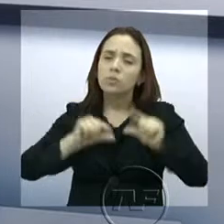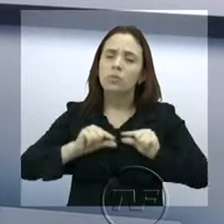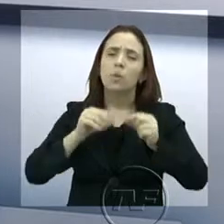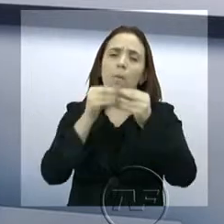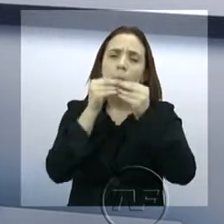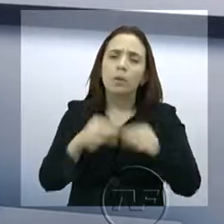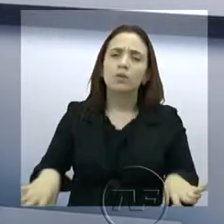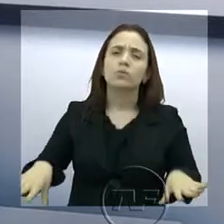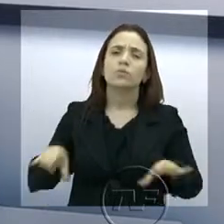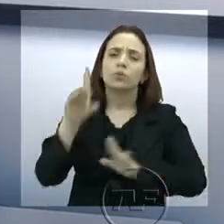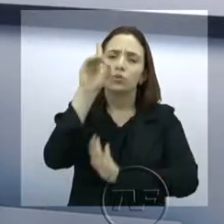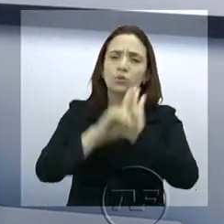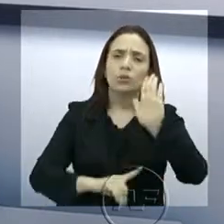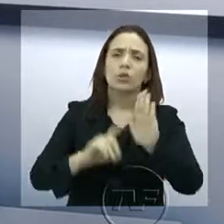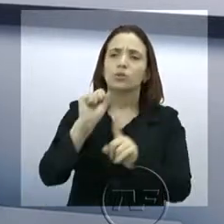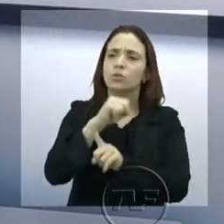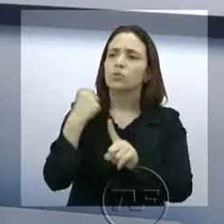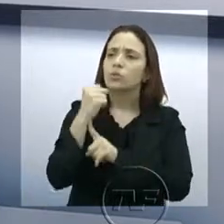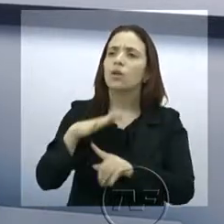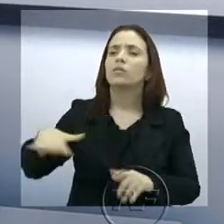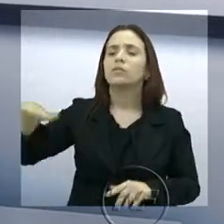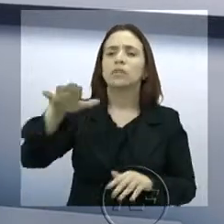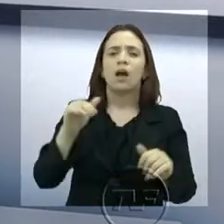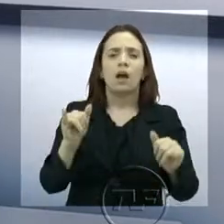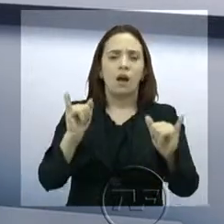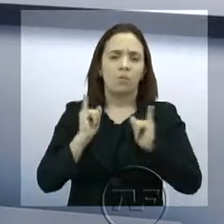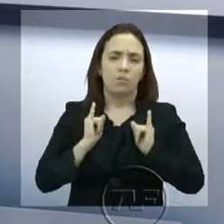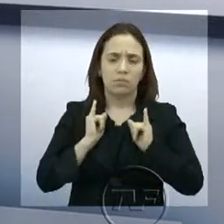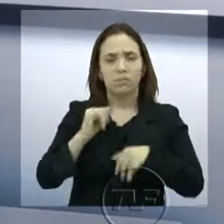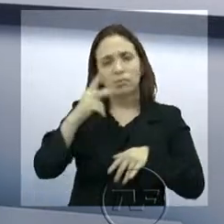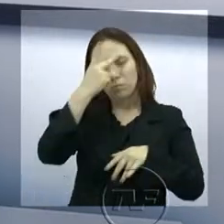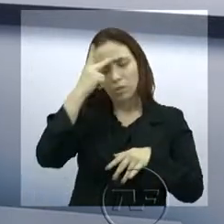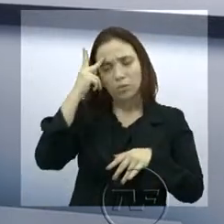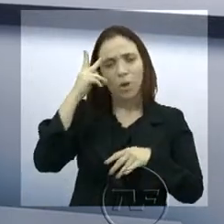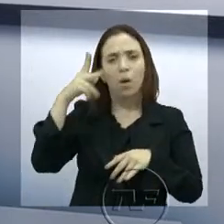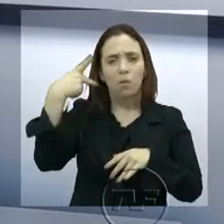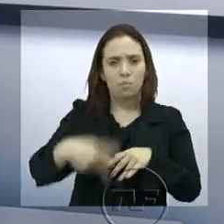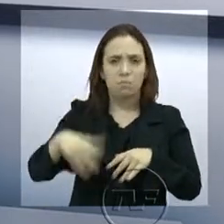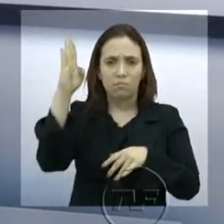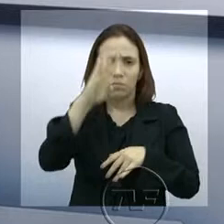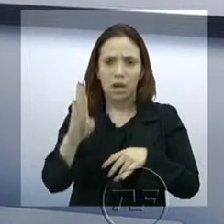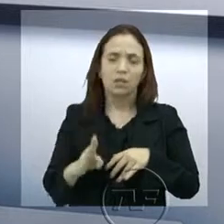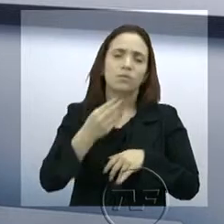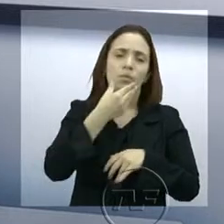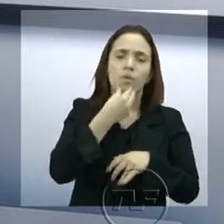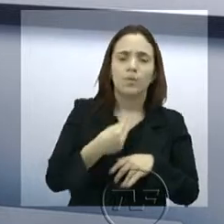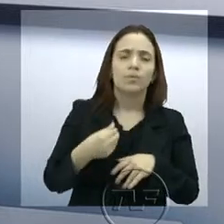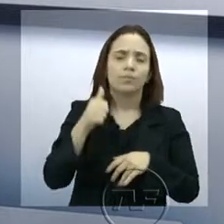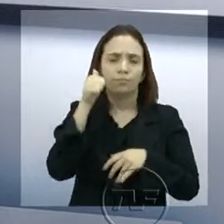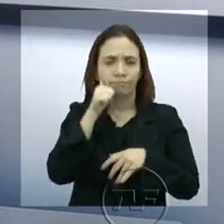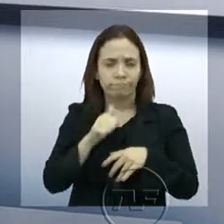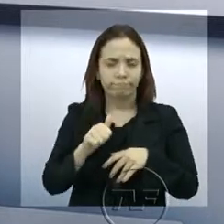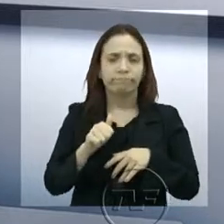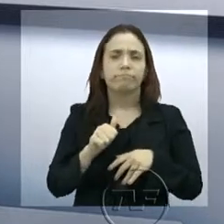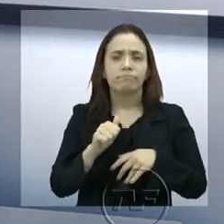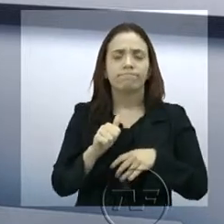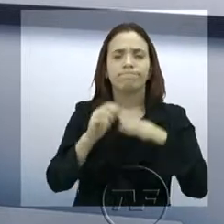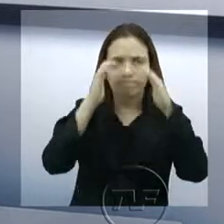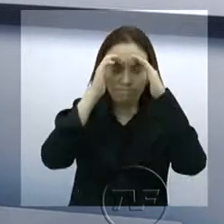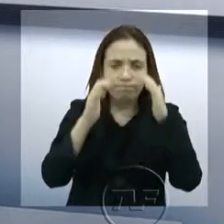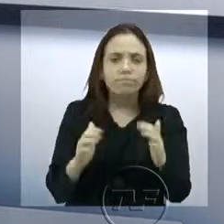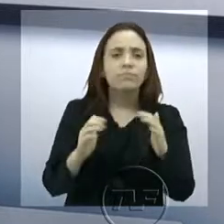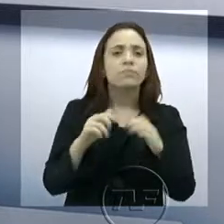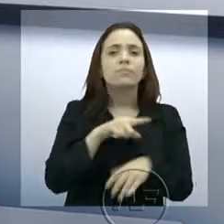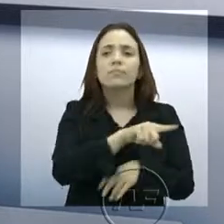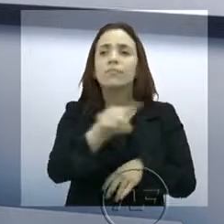aos direitos sociais, aos direitos previdenciários dos brasileiros e brasileiras, mas naturalmente atendendo a uma